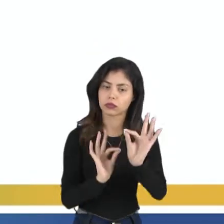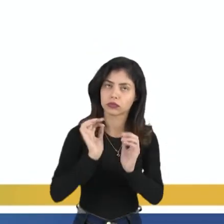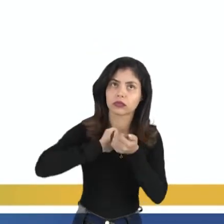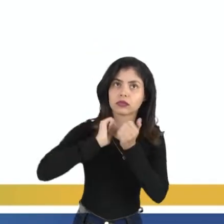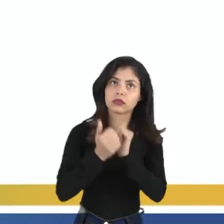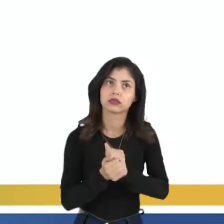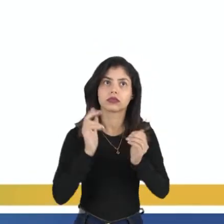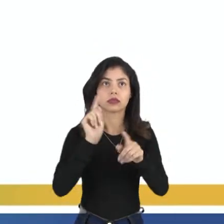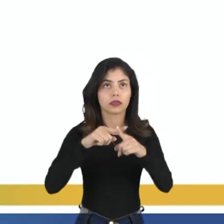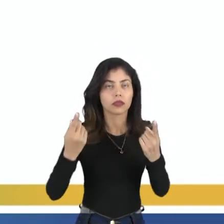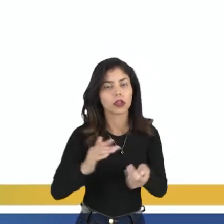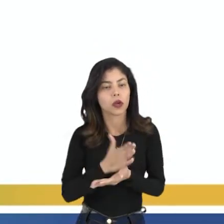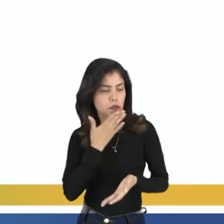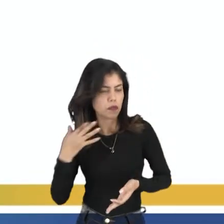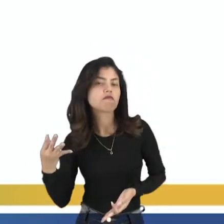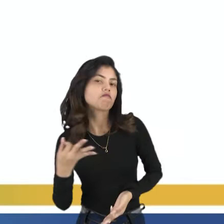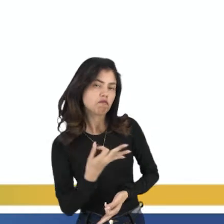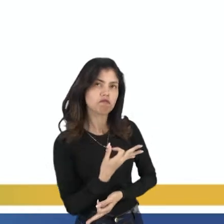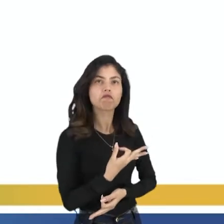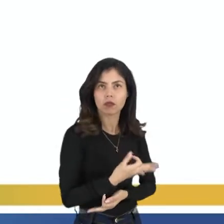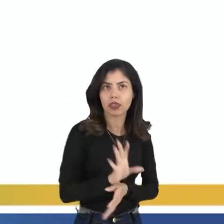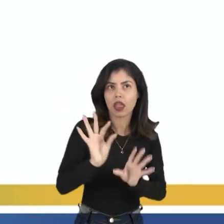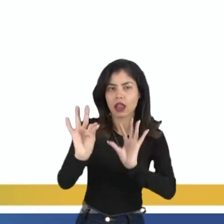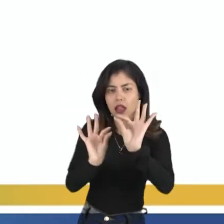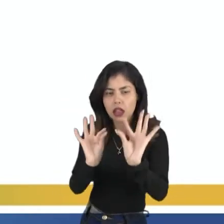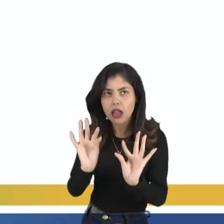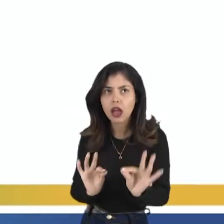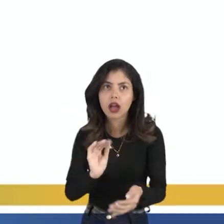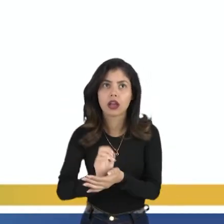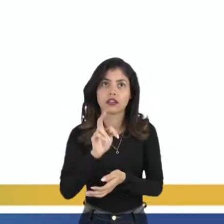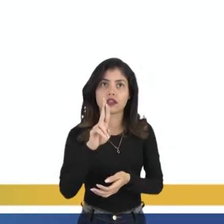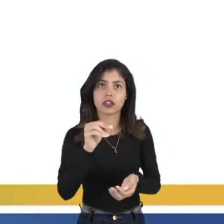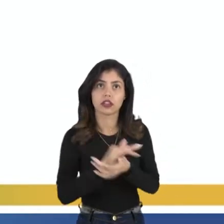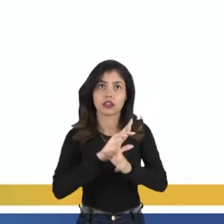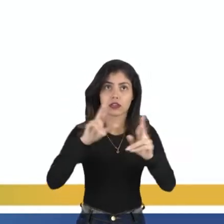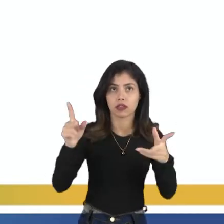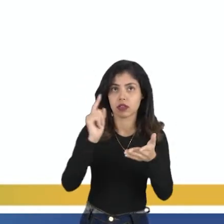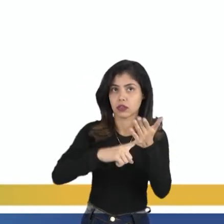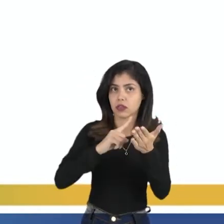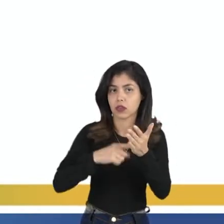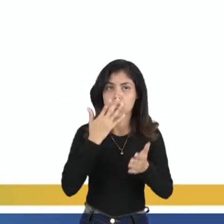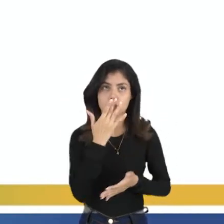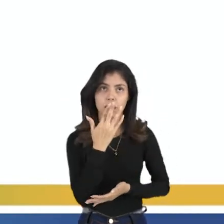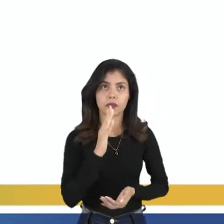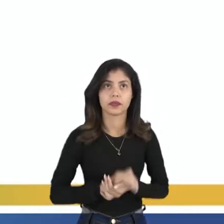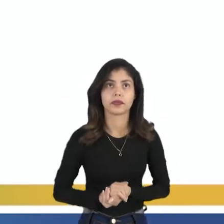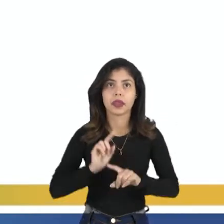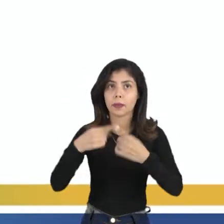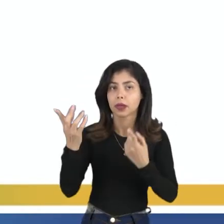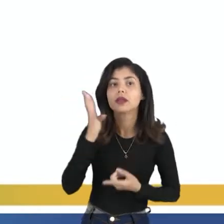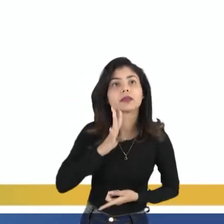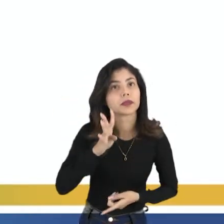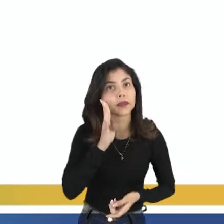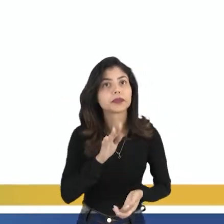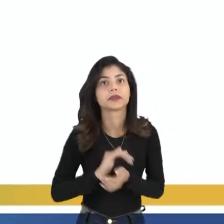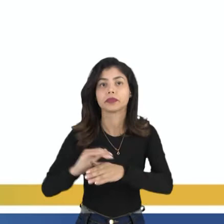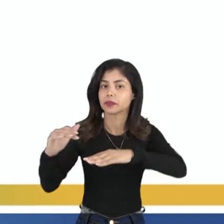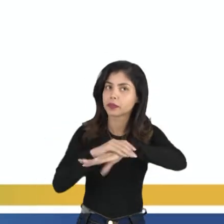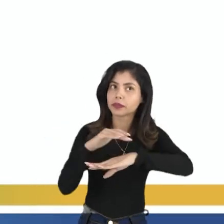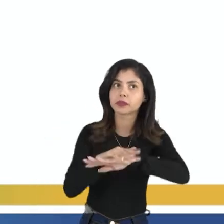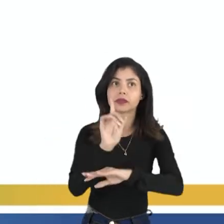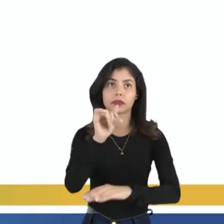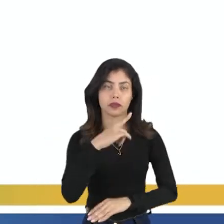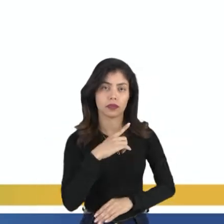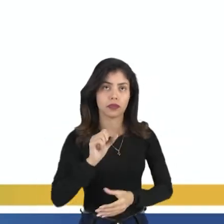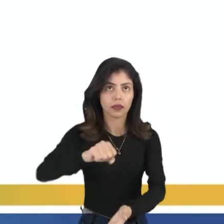design esportivo, porém muito fashion. Tem um toque vintage com diferentes formatos e combinações das cores. O mais legal